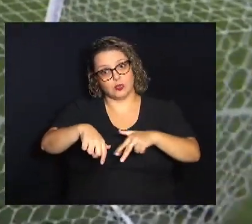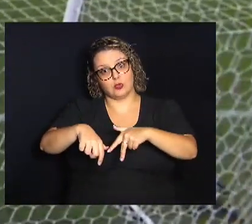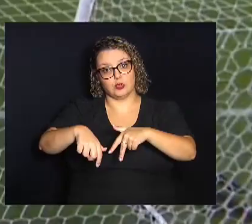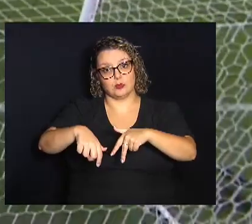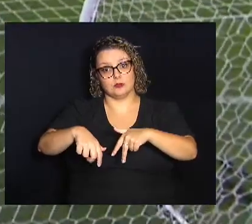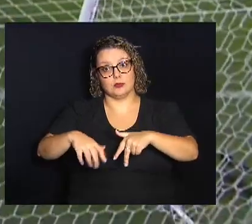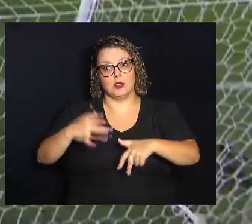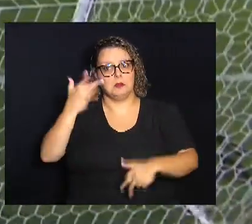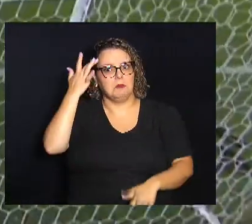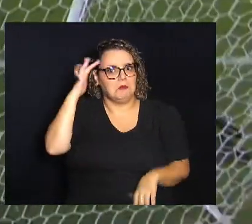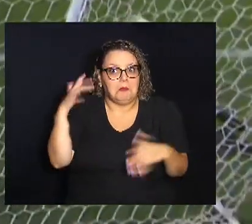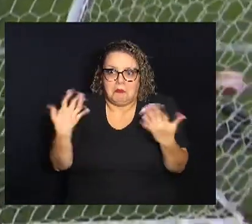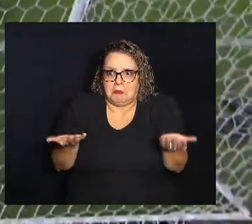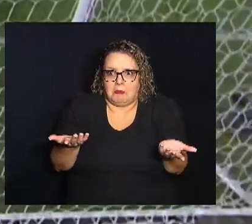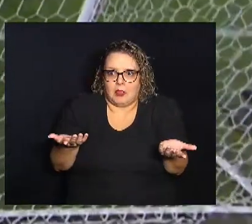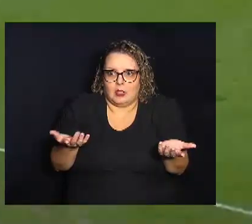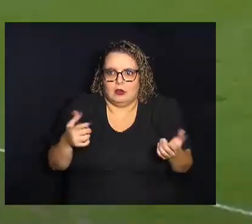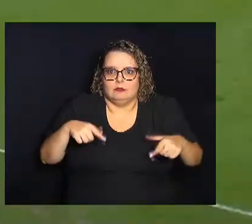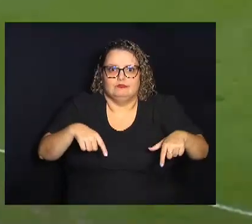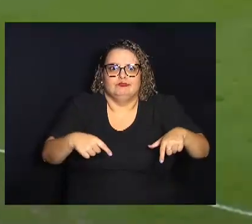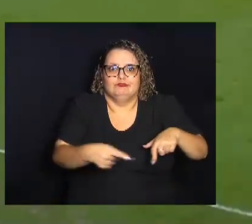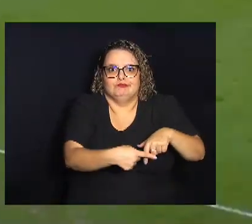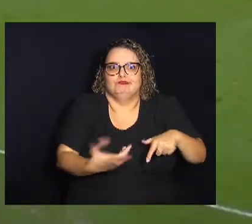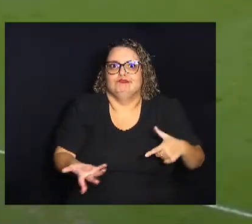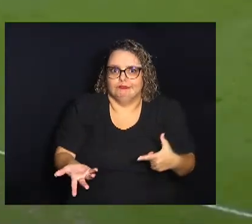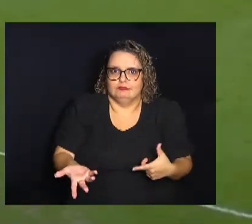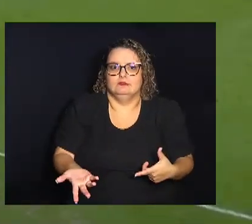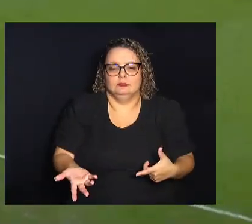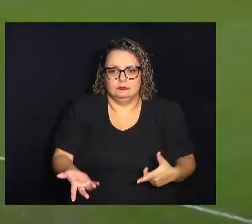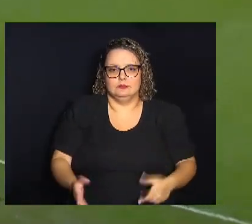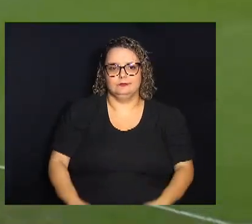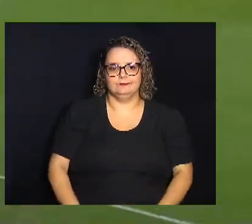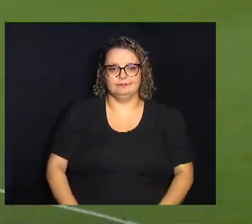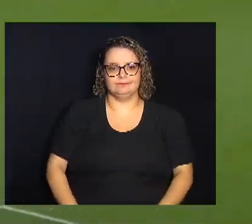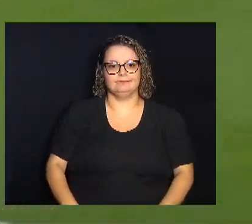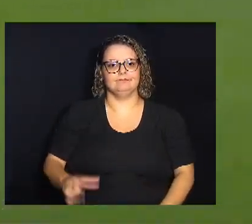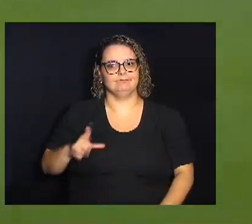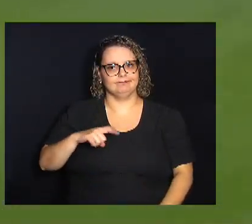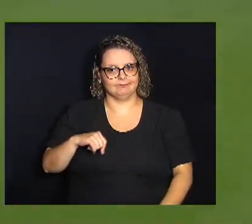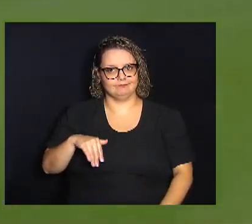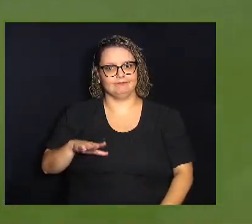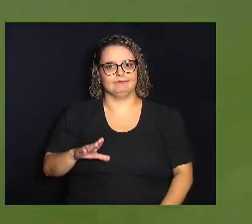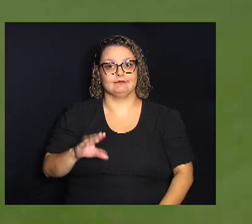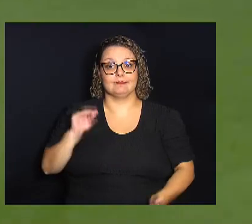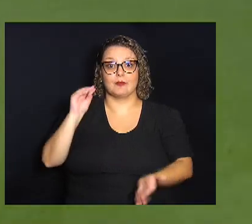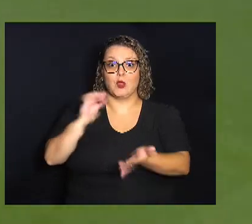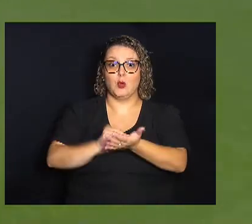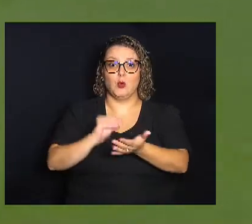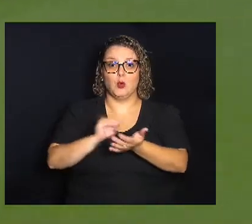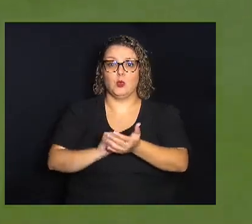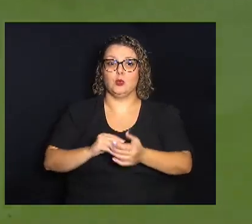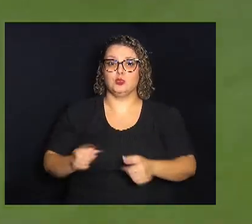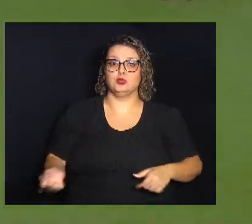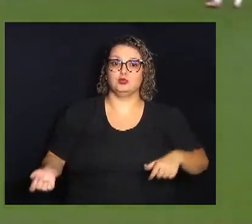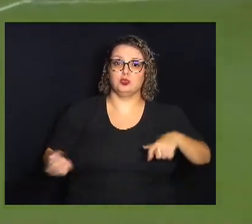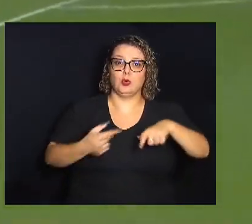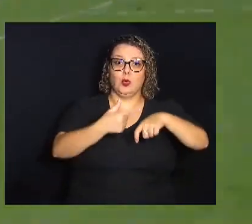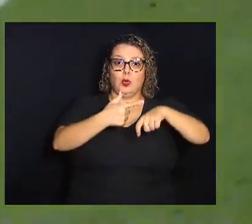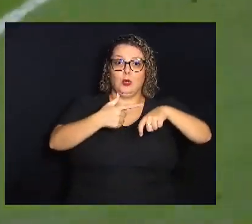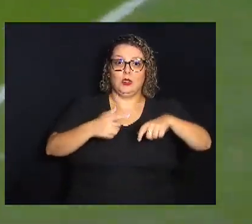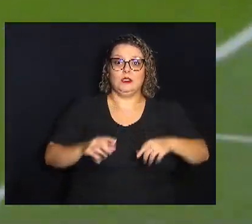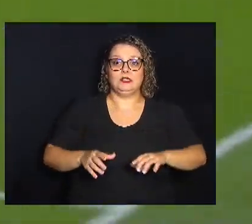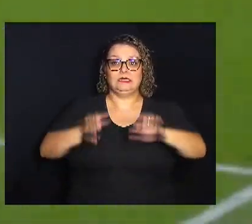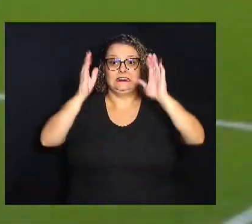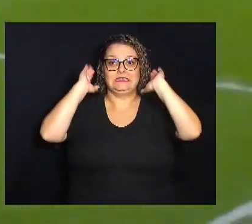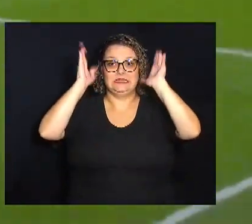sei como, mas a bola foi para fora. E tinha mais, último lance do jogo, cobrança de